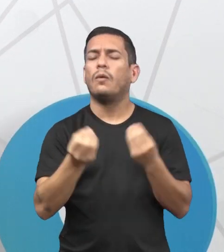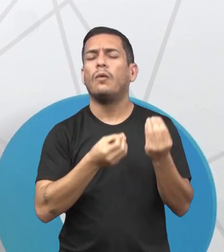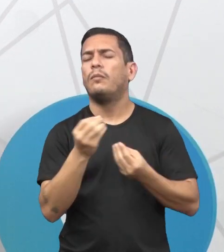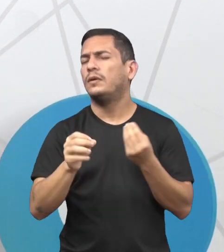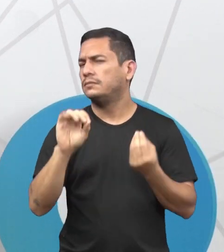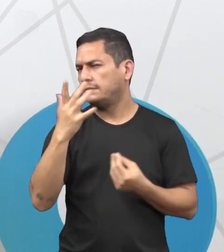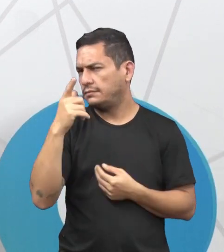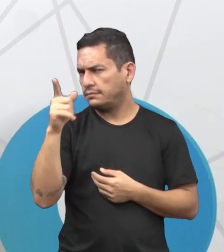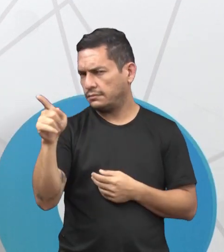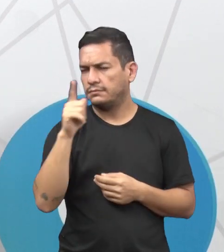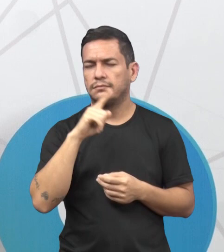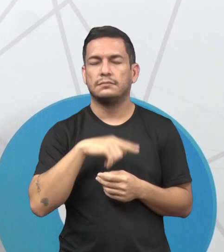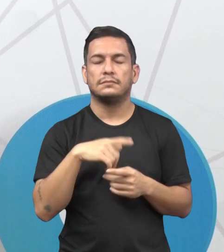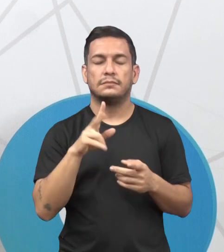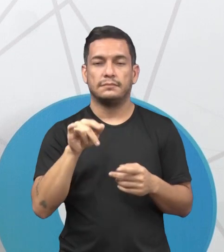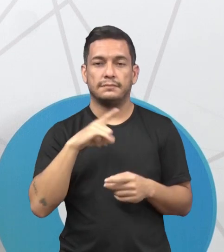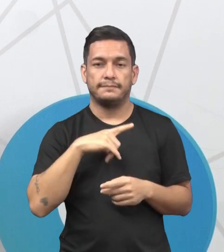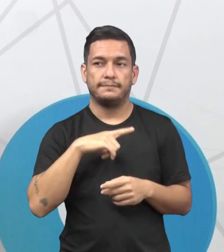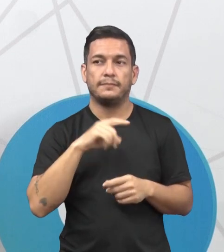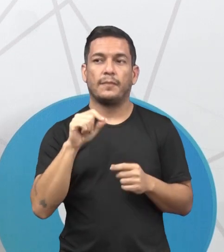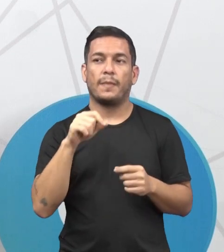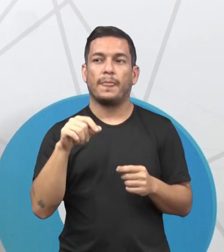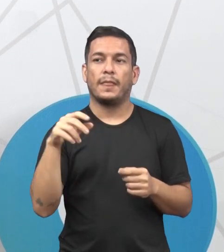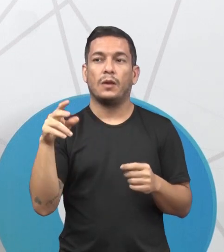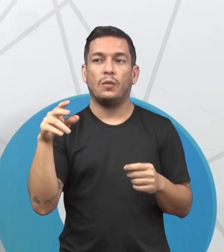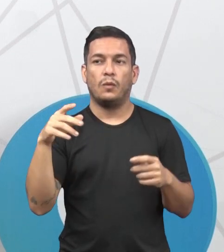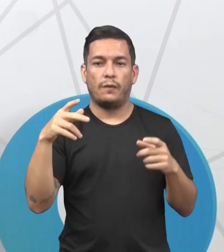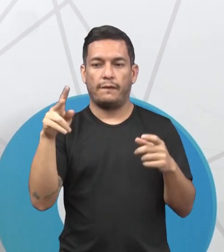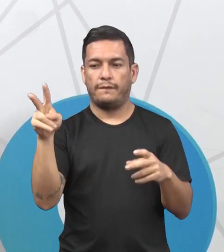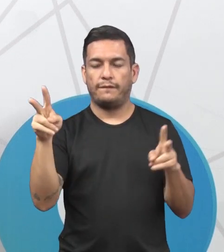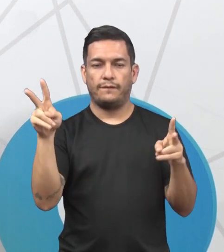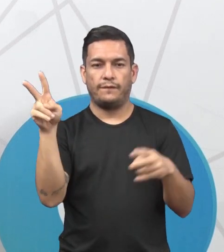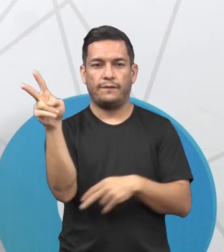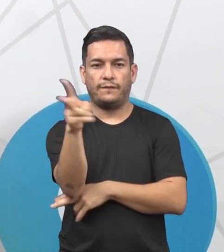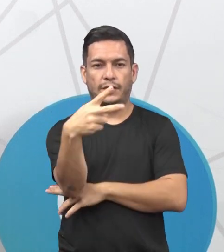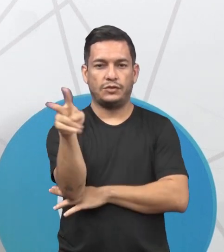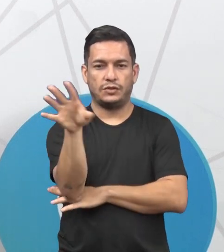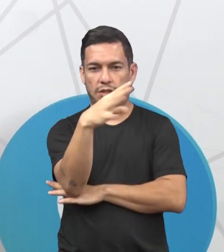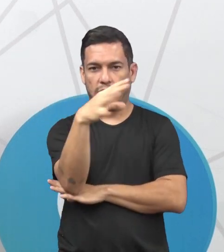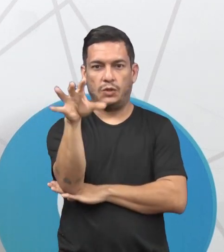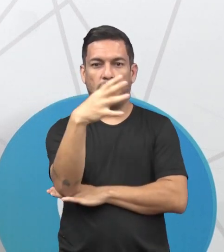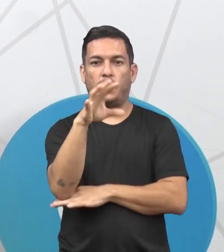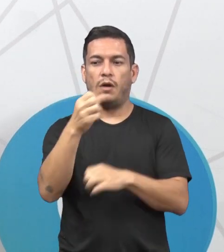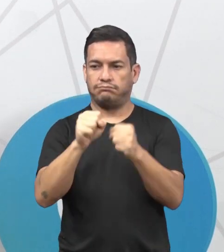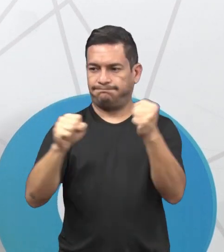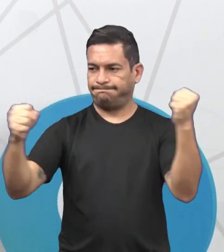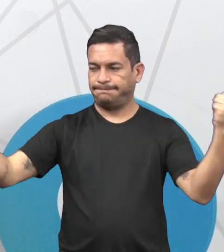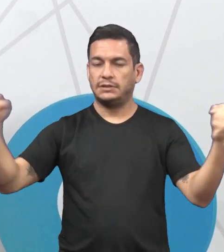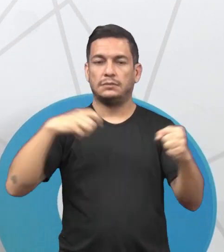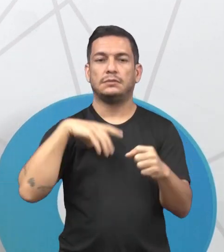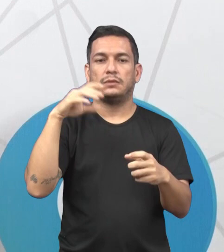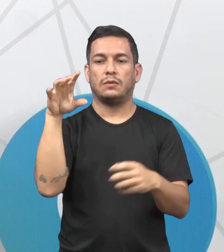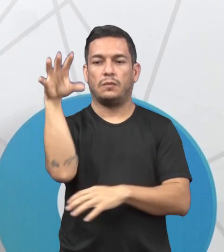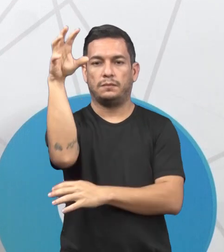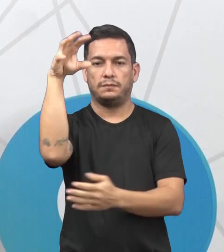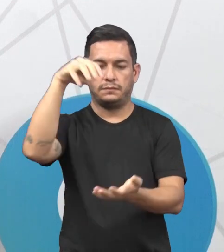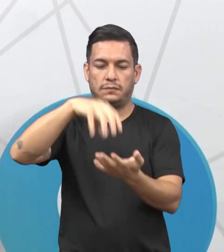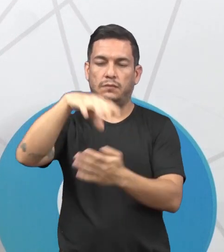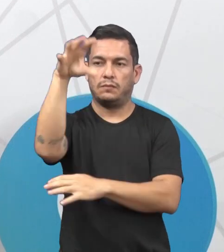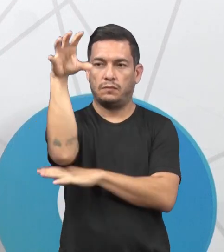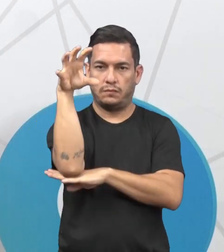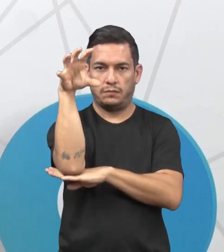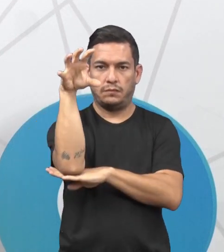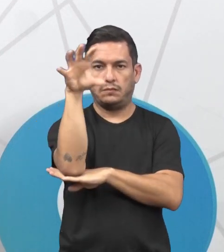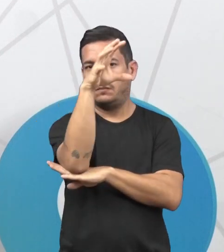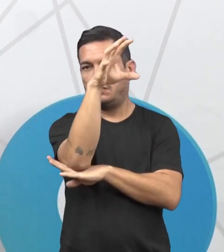funciona essa grande energia? Vai existir uma espécie de um grande ventilador, de um grande catavento, que vai estar posto verticalmente a partir da